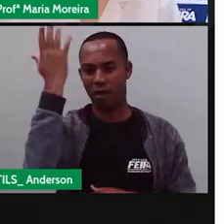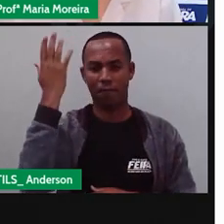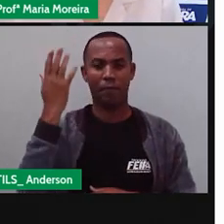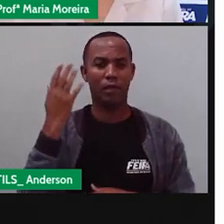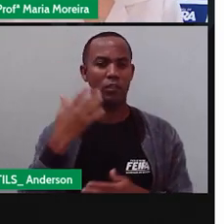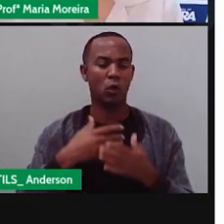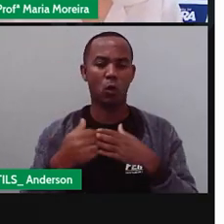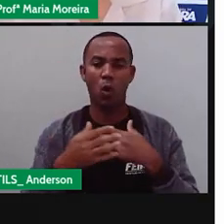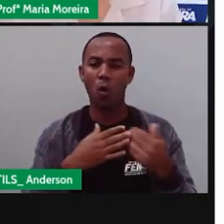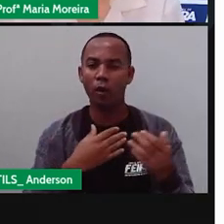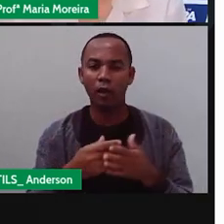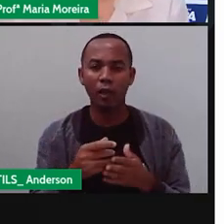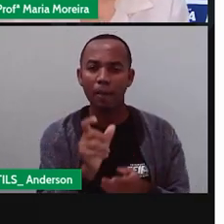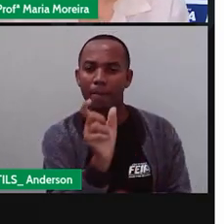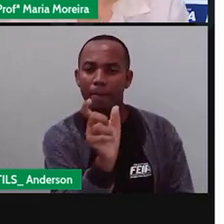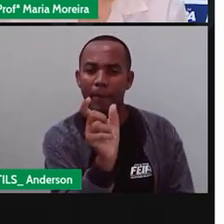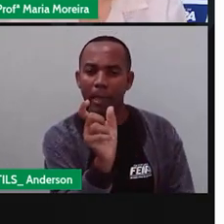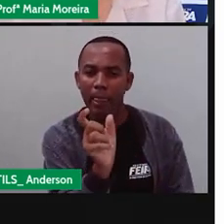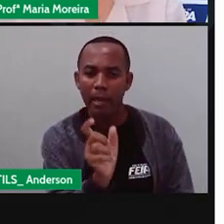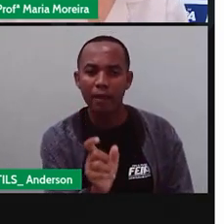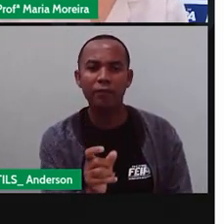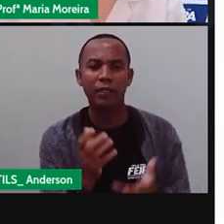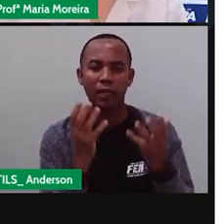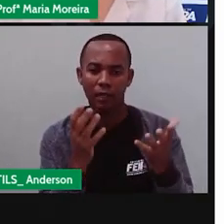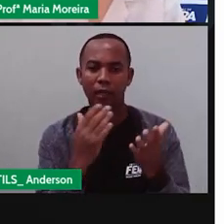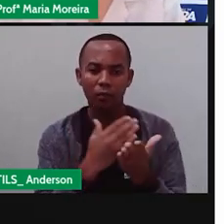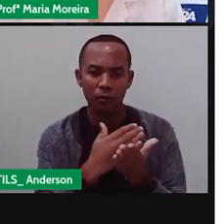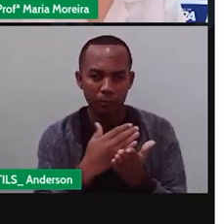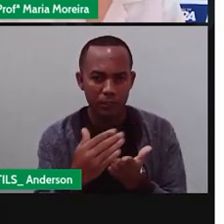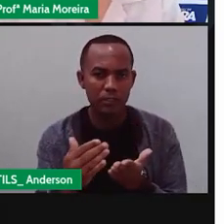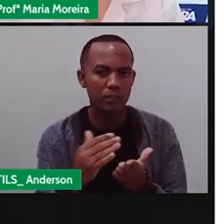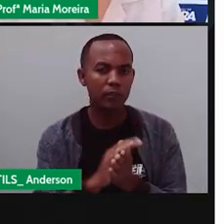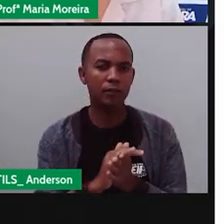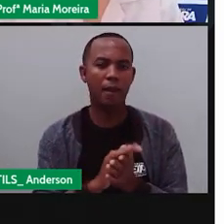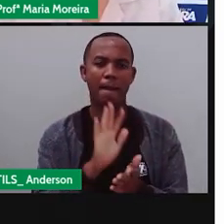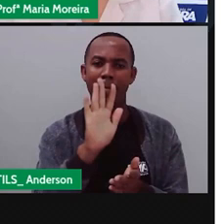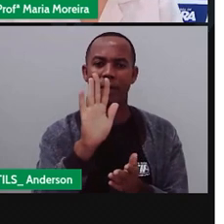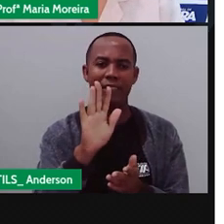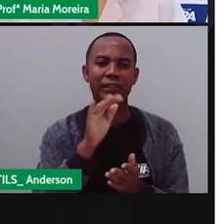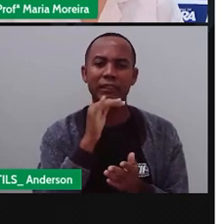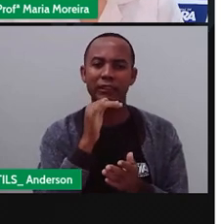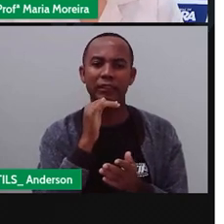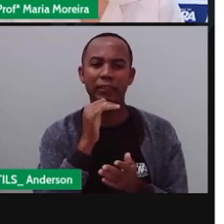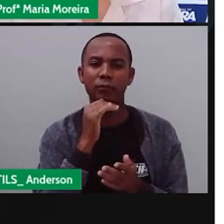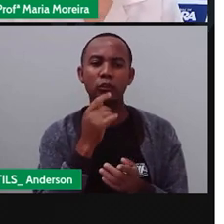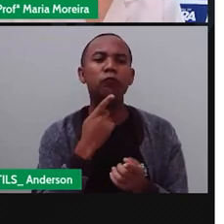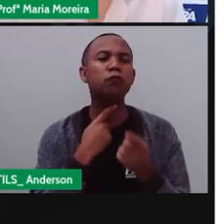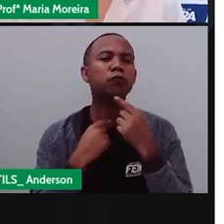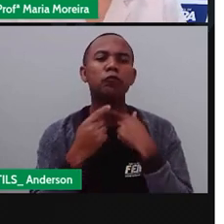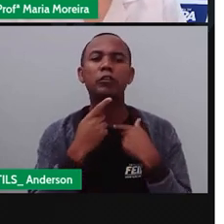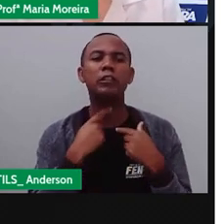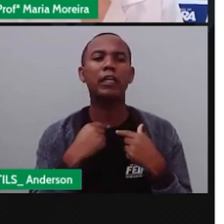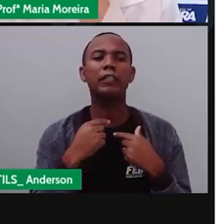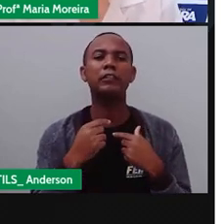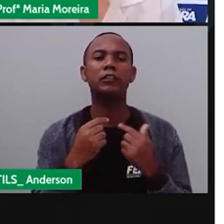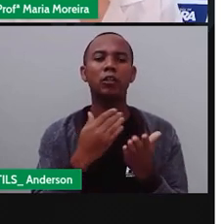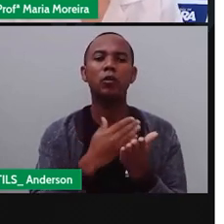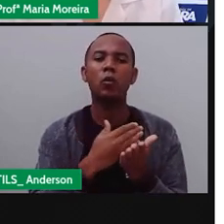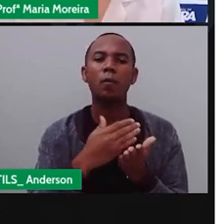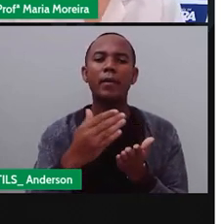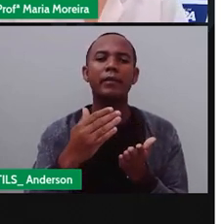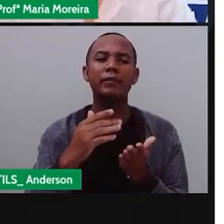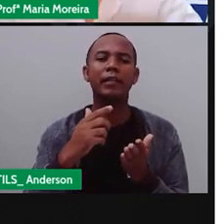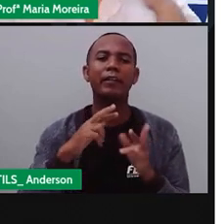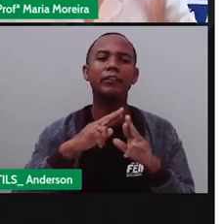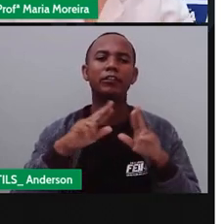qualquer uma dessas expressões. Eu não quero começar o meu texto com nenhuma dessas expressões aí que a senhora deu, não. Quero começar com outra